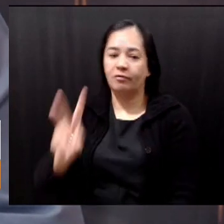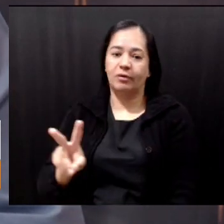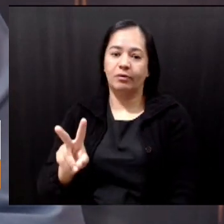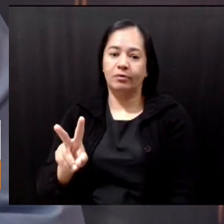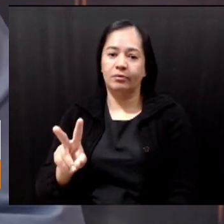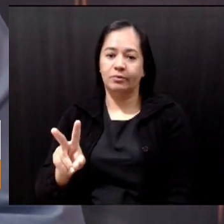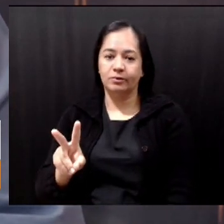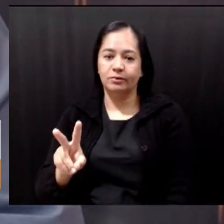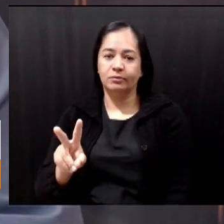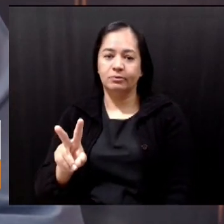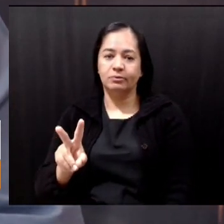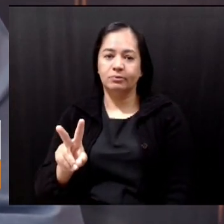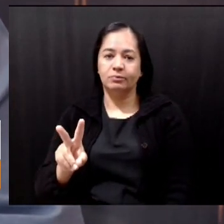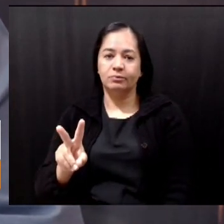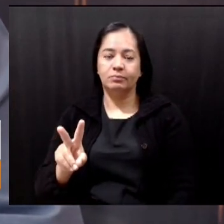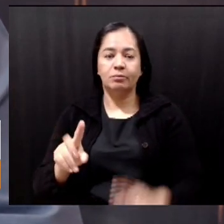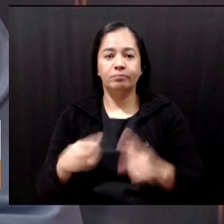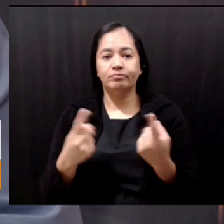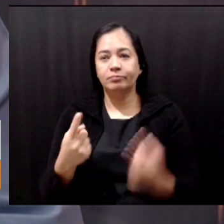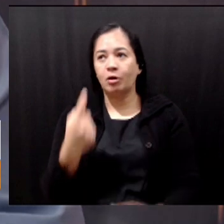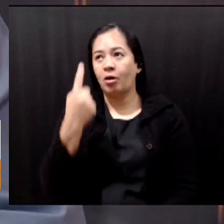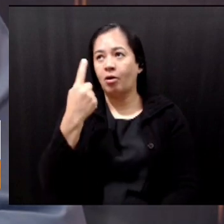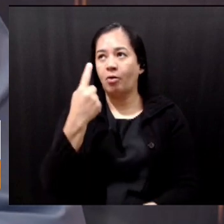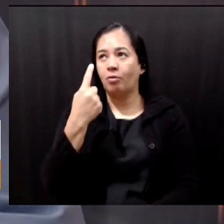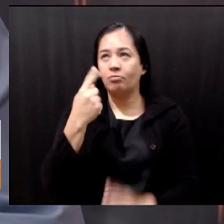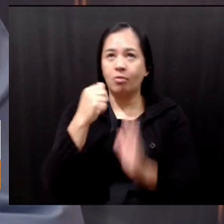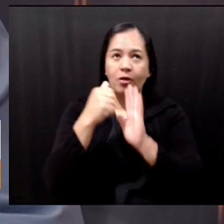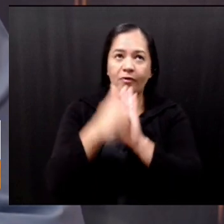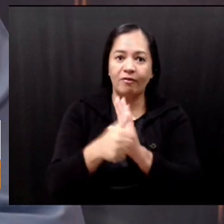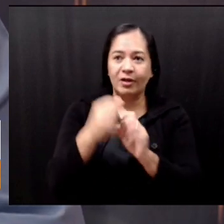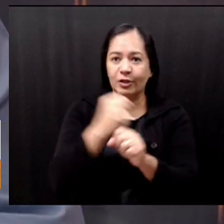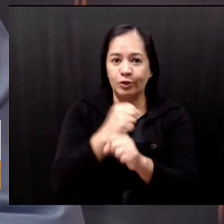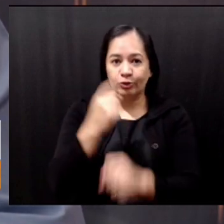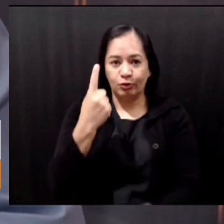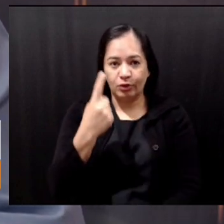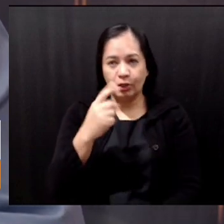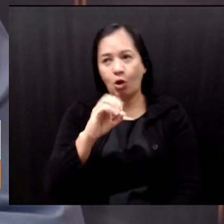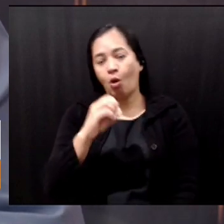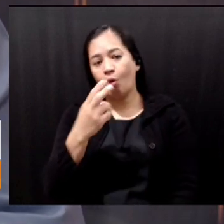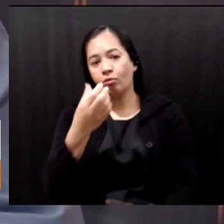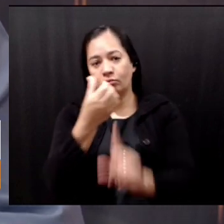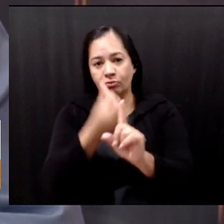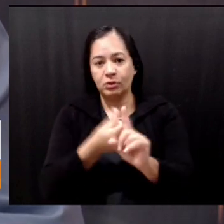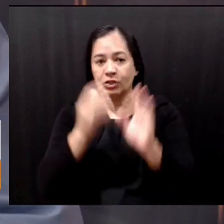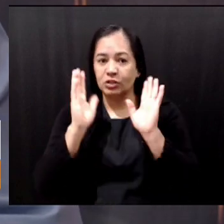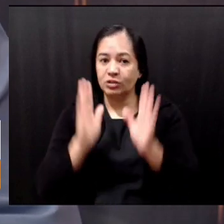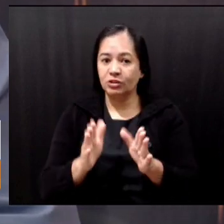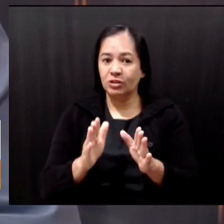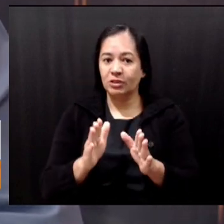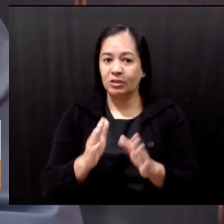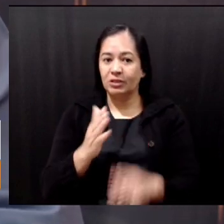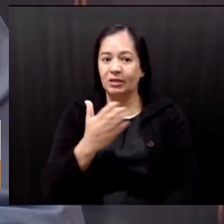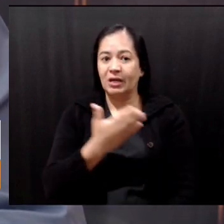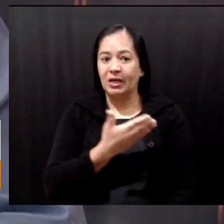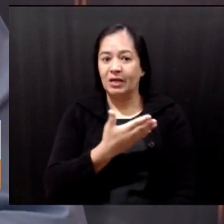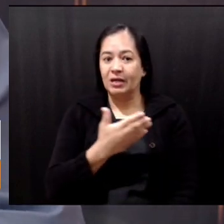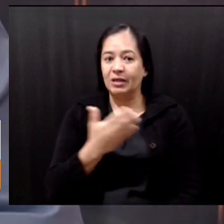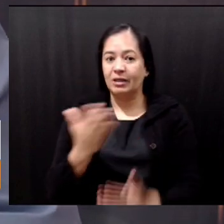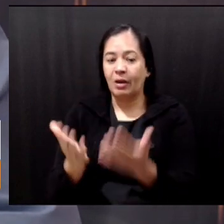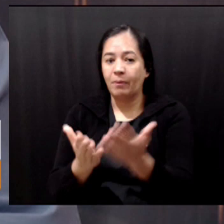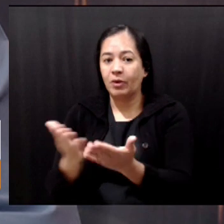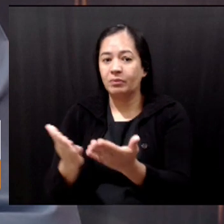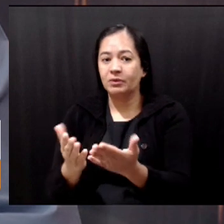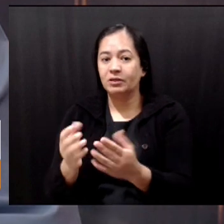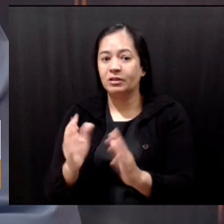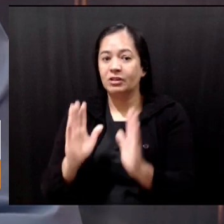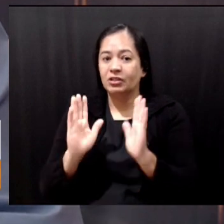Eh, uma vez no ano ou a cada 6 meses, isso já não é mais uma baixa manutenção, é praticamente sem